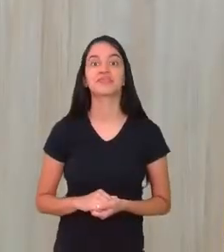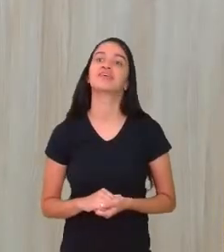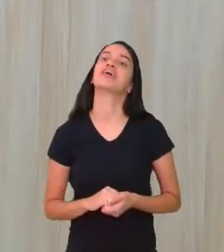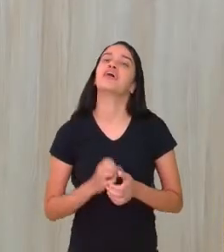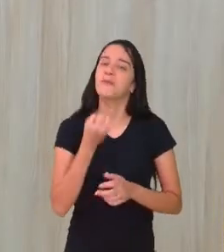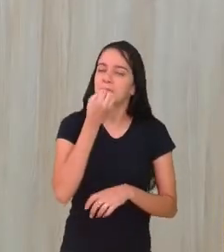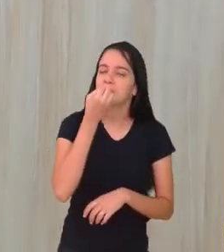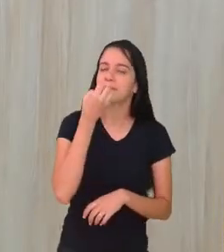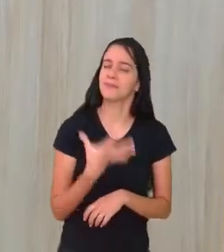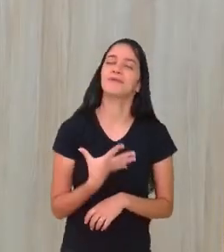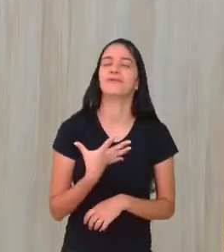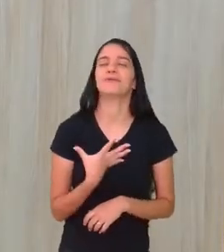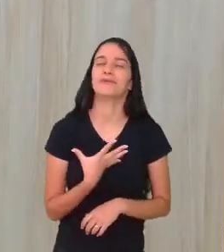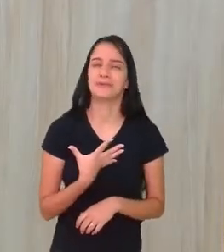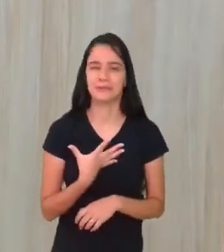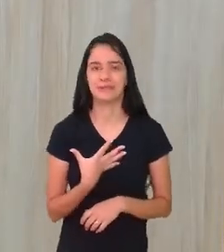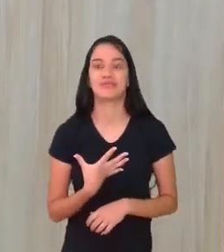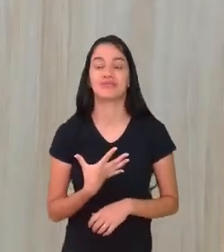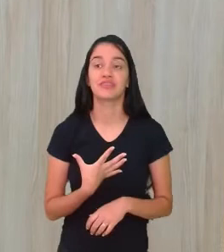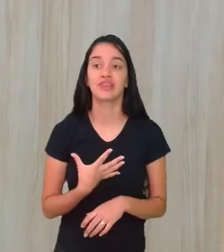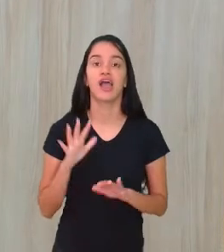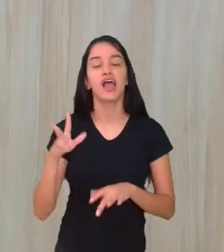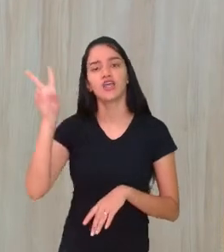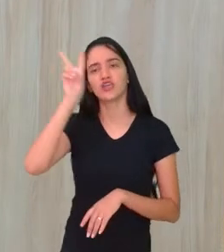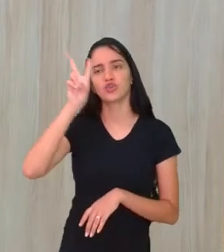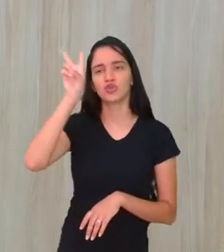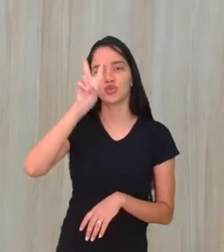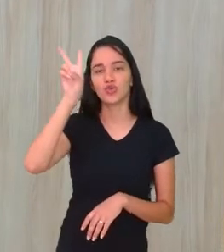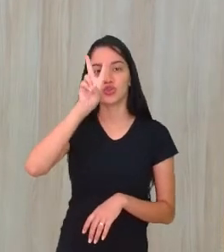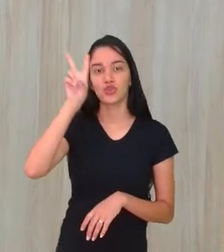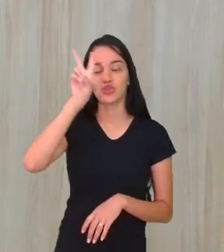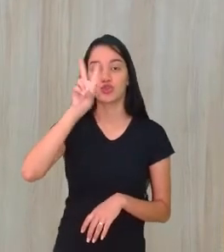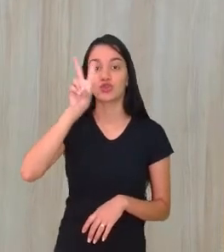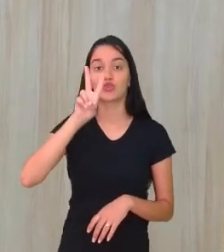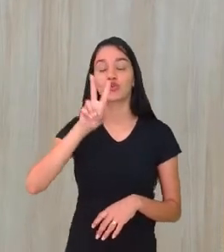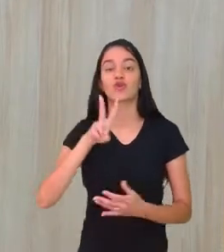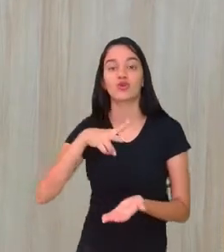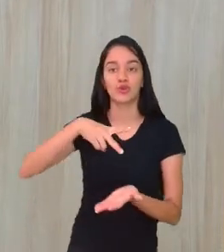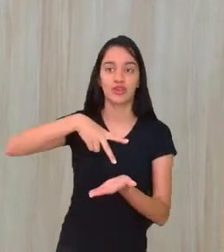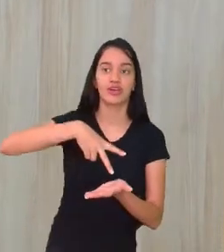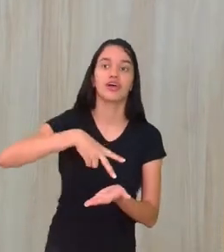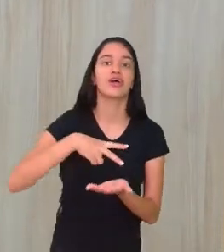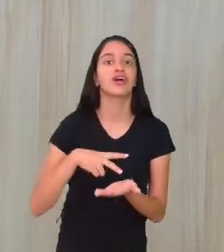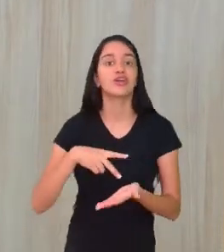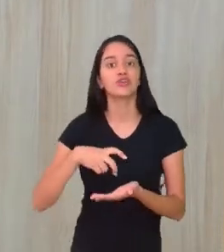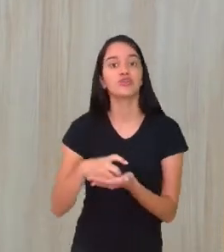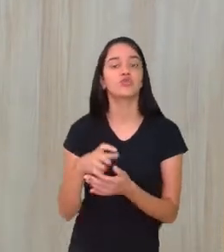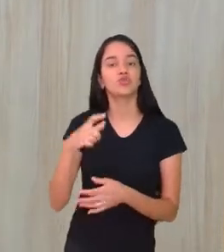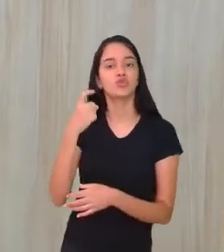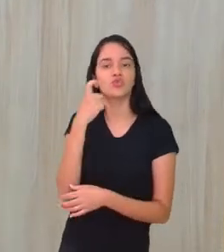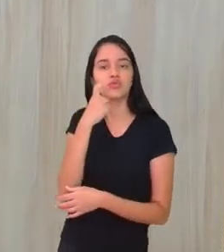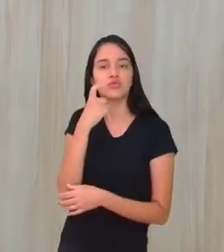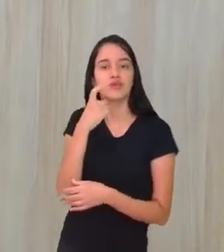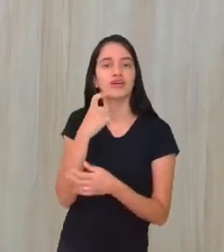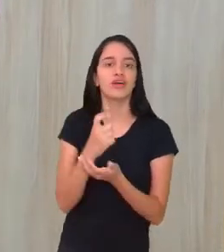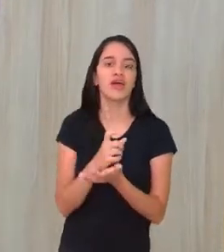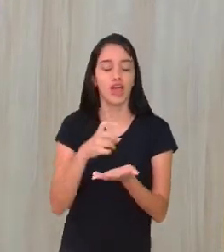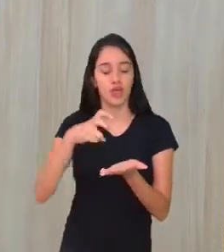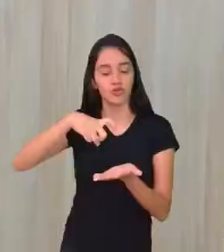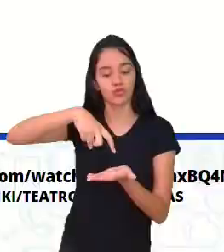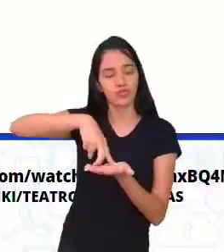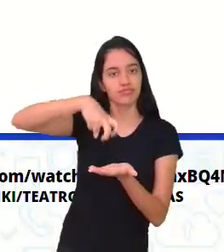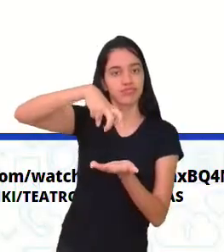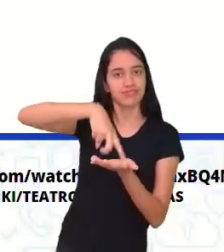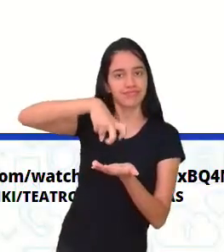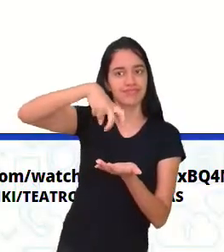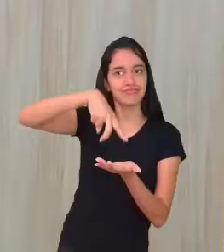Muito bom esse, muito né? bom esse, né? História do Saci, pessoal. E essa